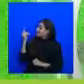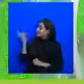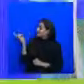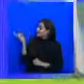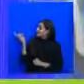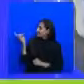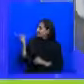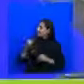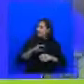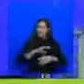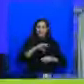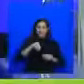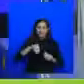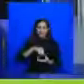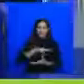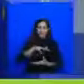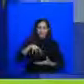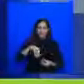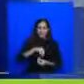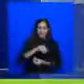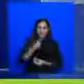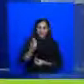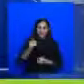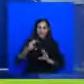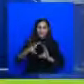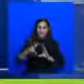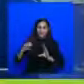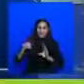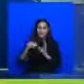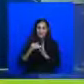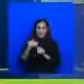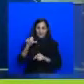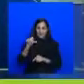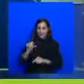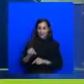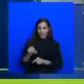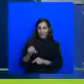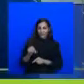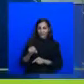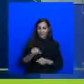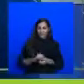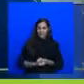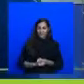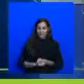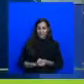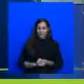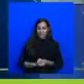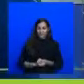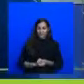valendo. Globo recarregado, embaralhando 10 bolas numeradas de 0 a 9.